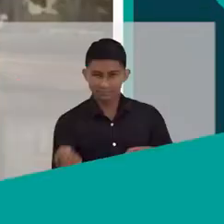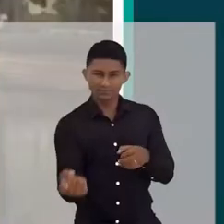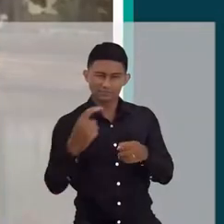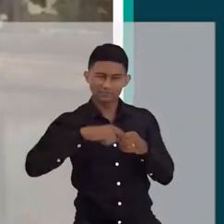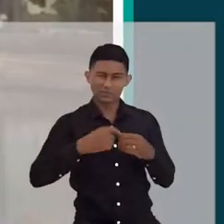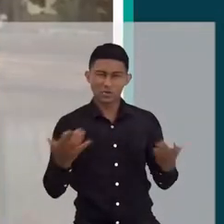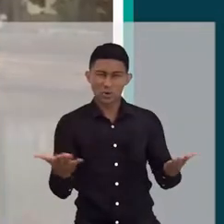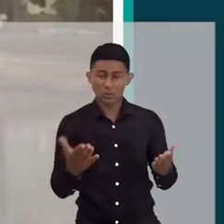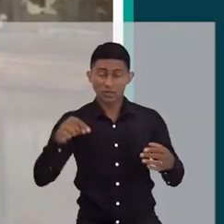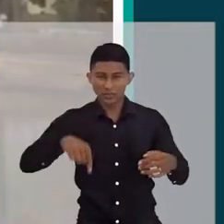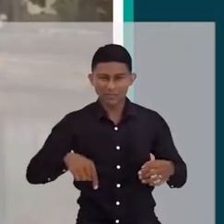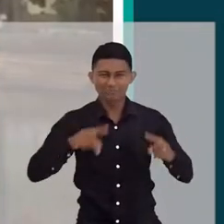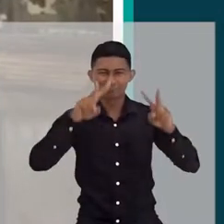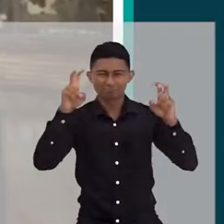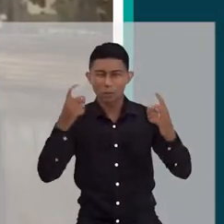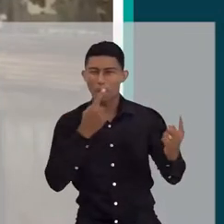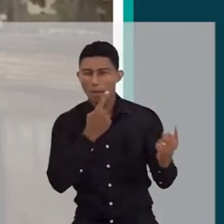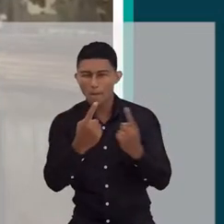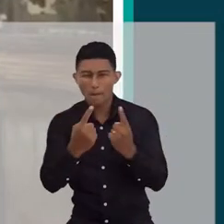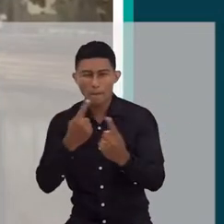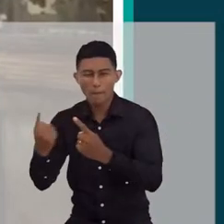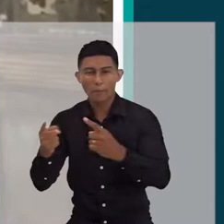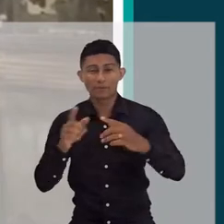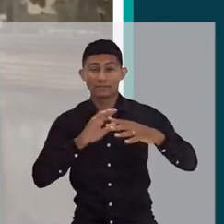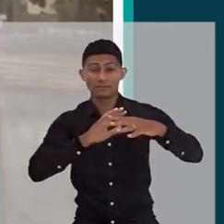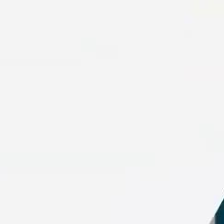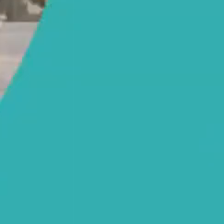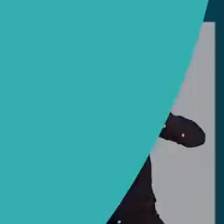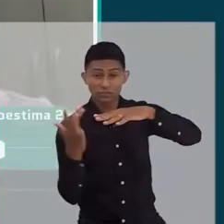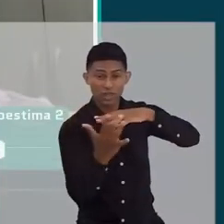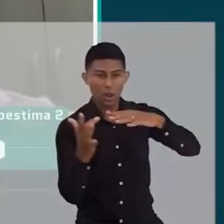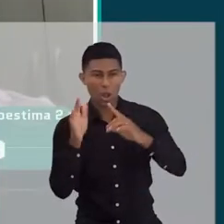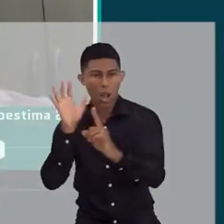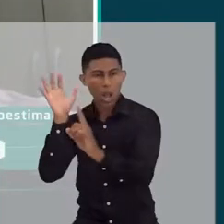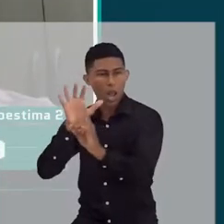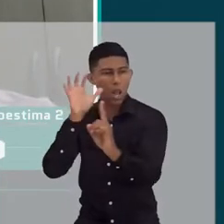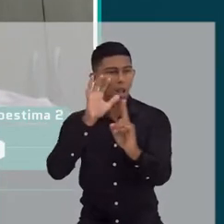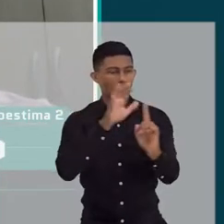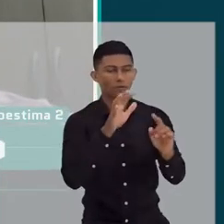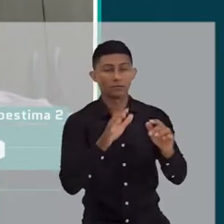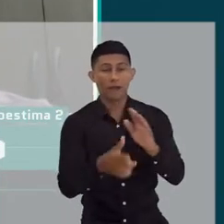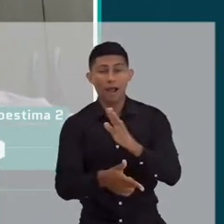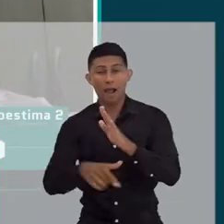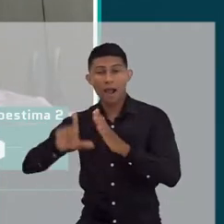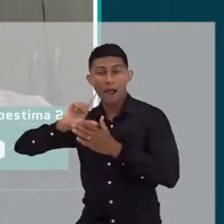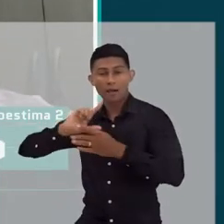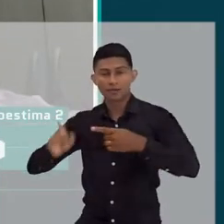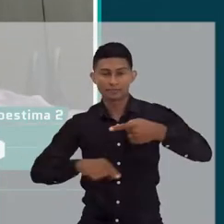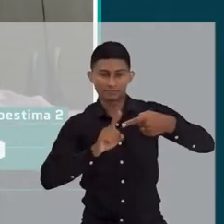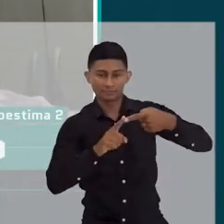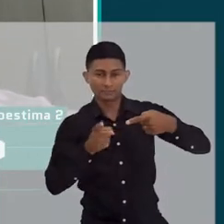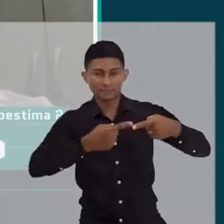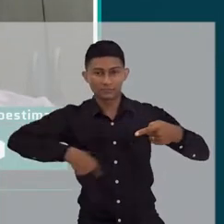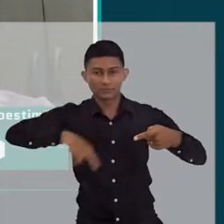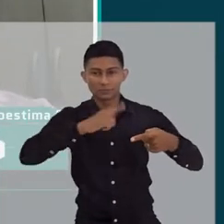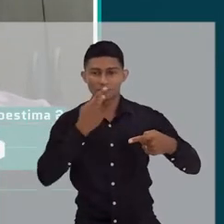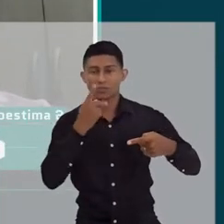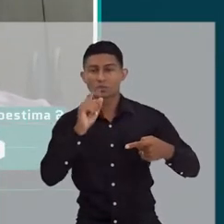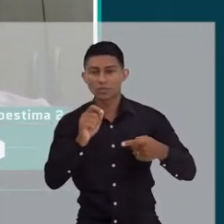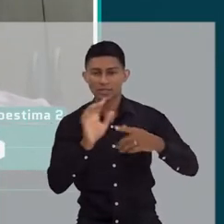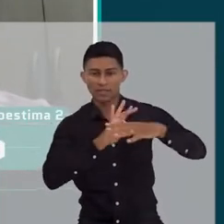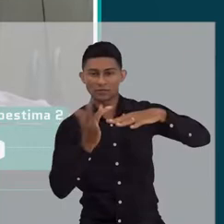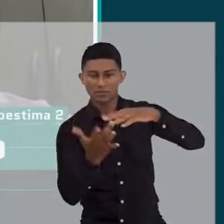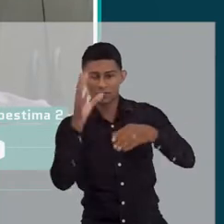Estamos de volta hoje, estamos aqui discutindo o mercado de influência digital. No bloco anterior, a gente estava falando das ciladas